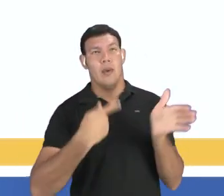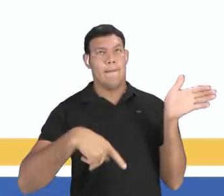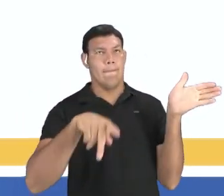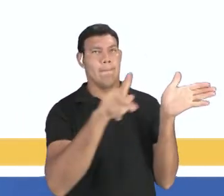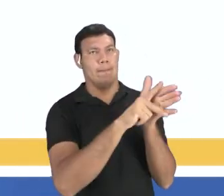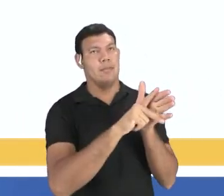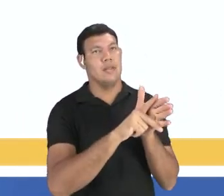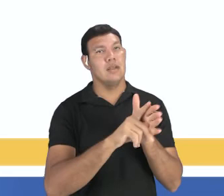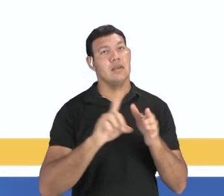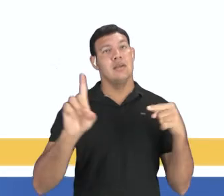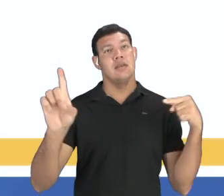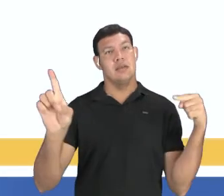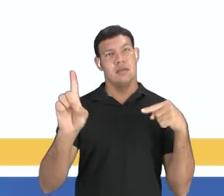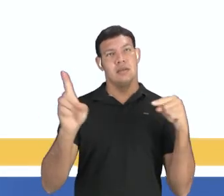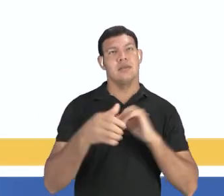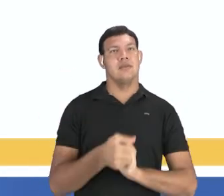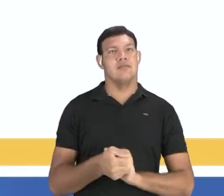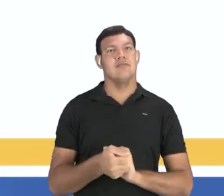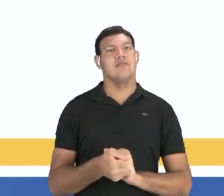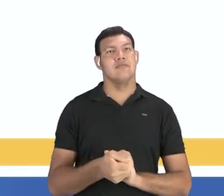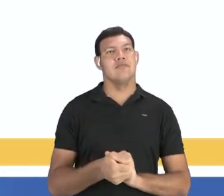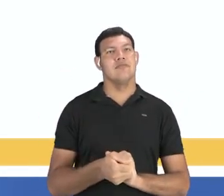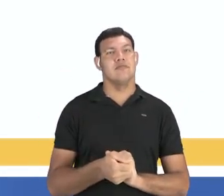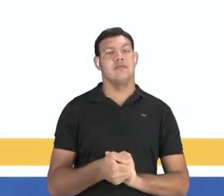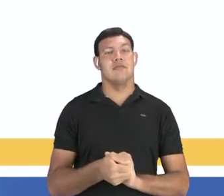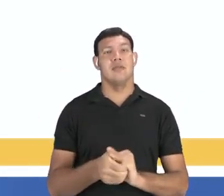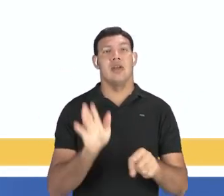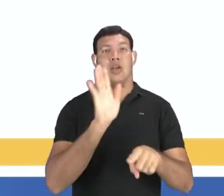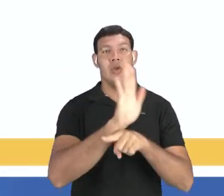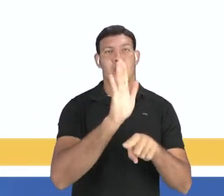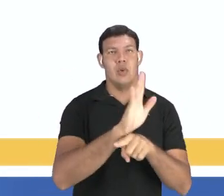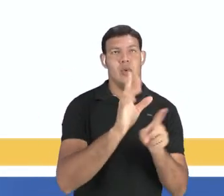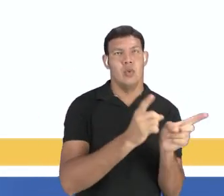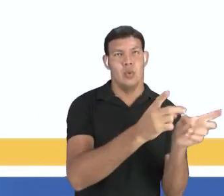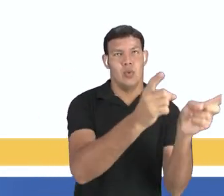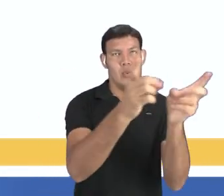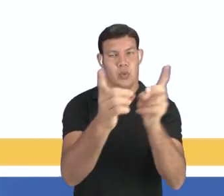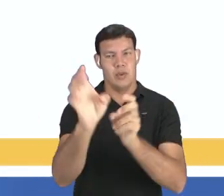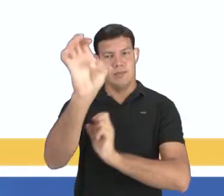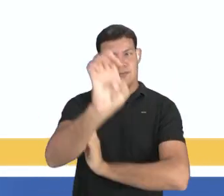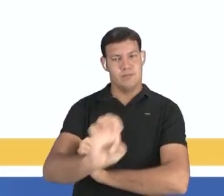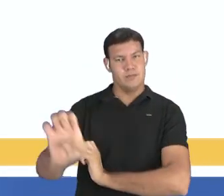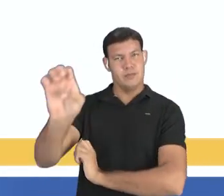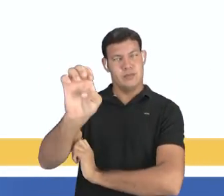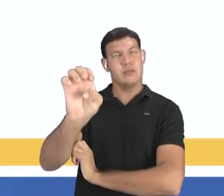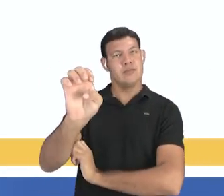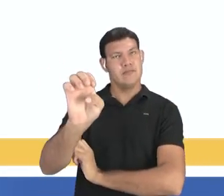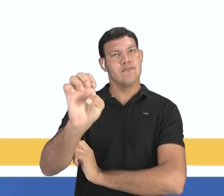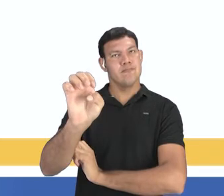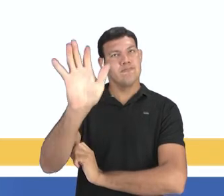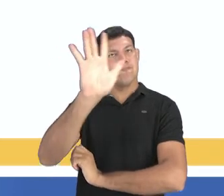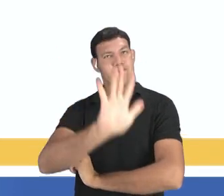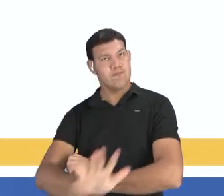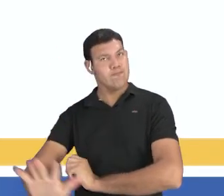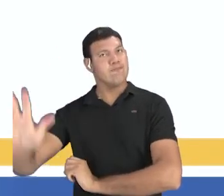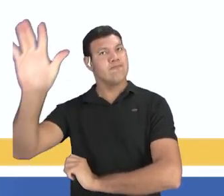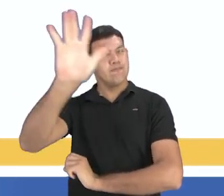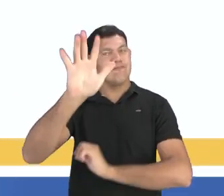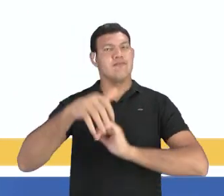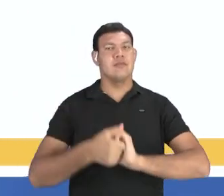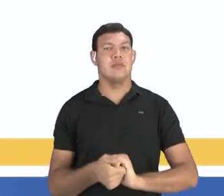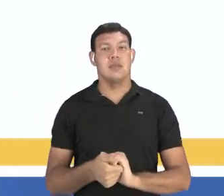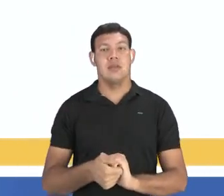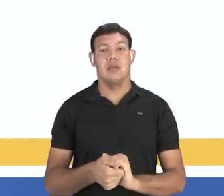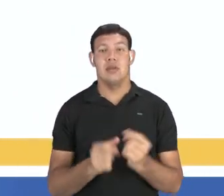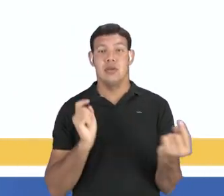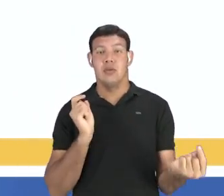de atender o comércio de toda Europa Então pessoal qual seria a resposta correta aí de acordo com que nós vemos